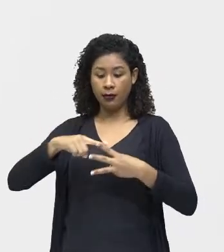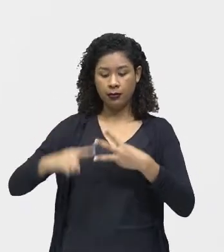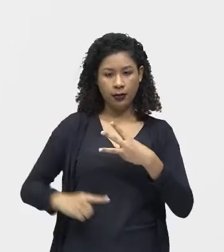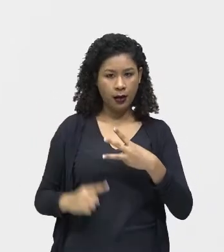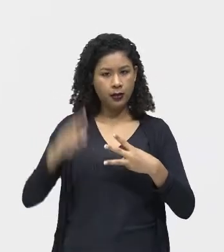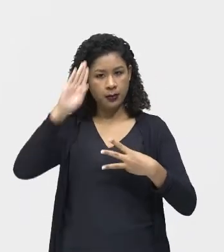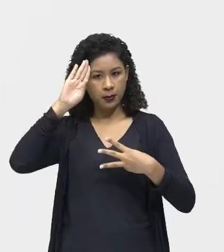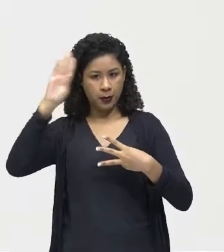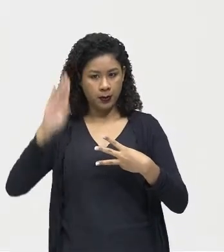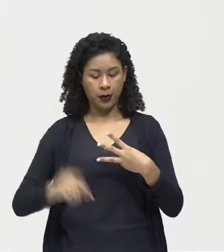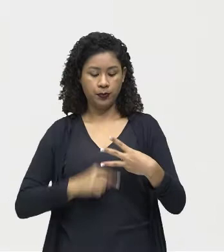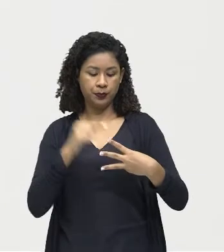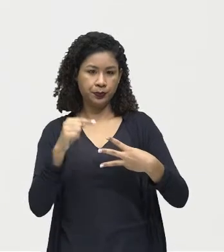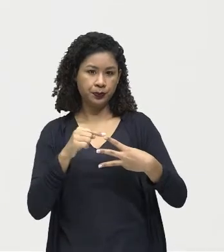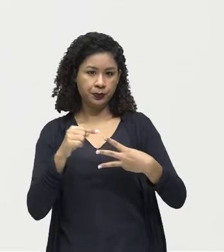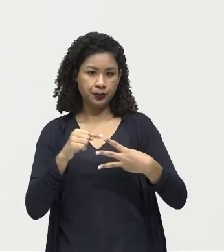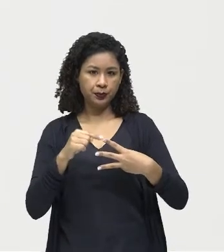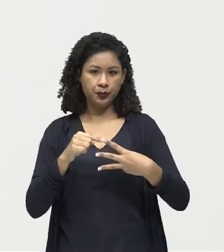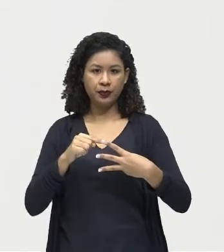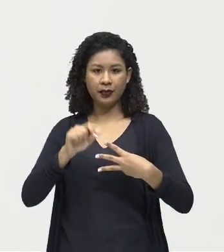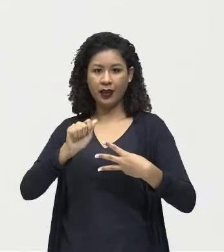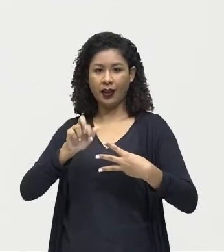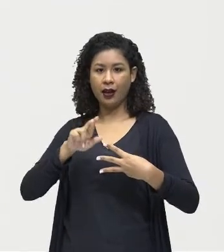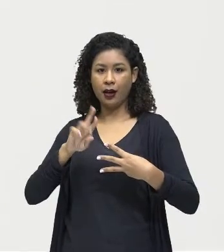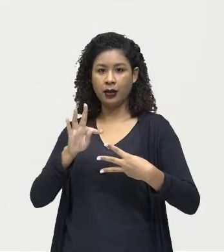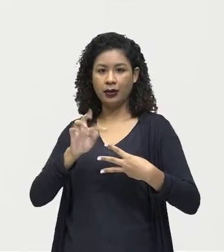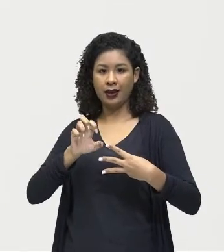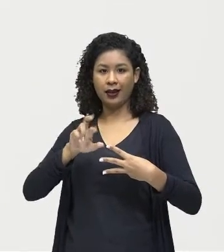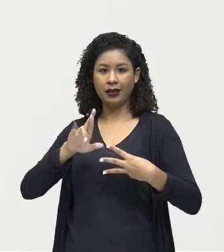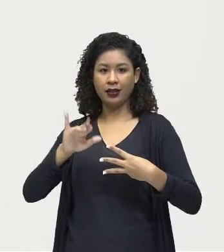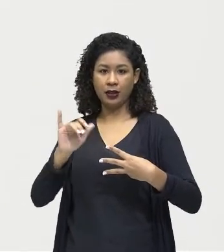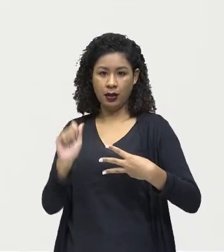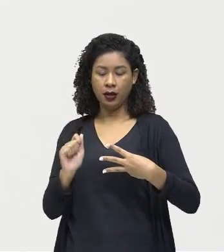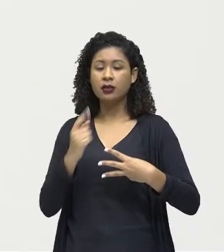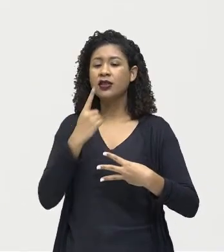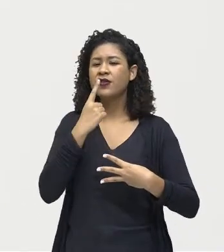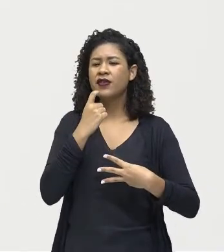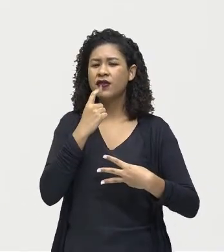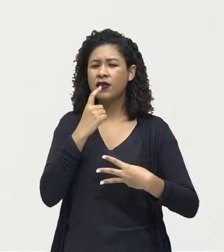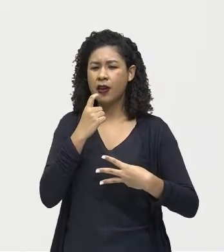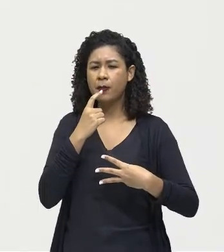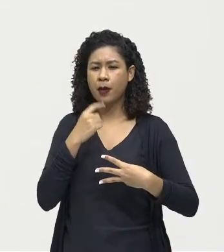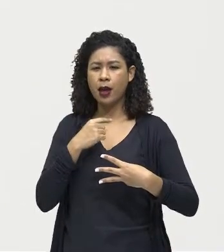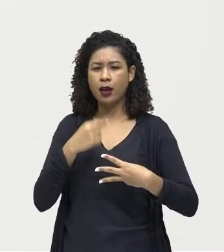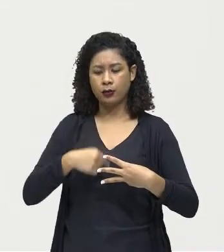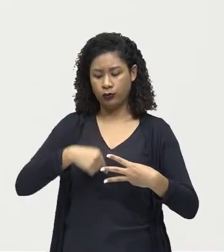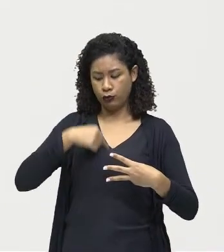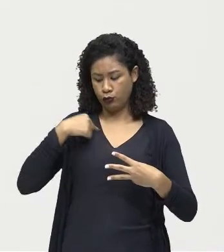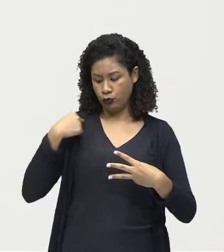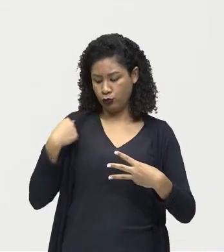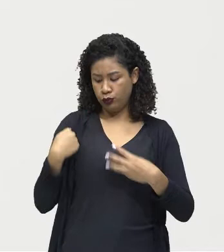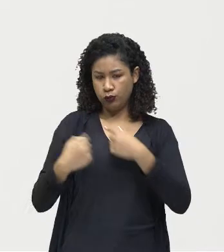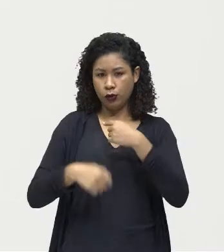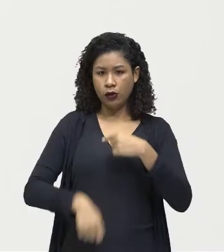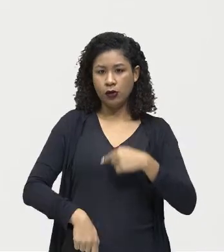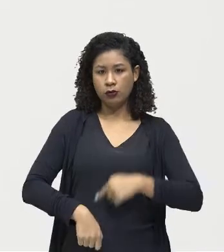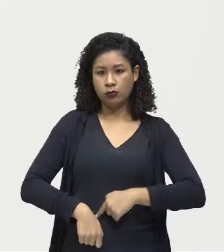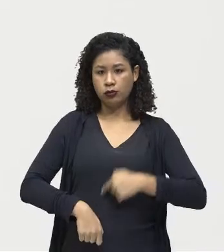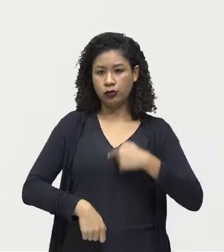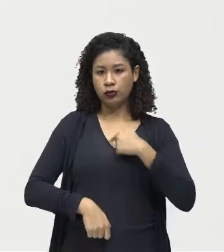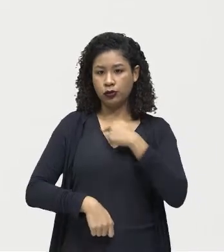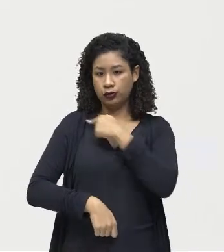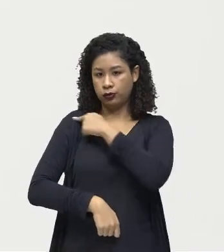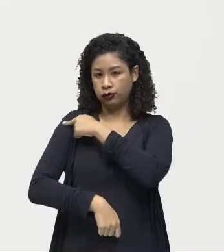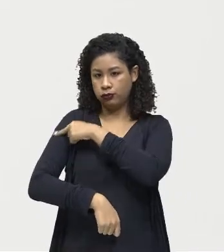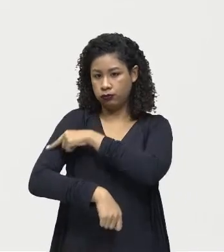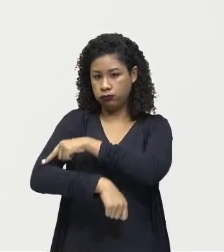a representação dela em vermelho. As artérias, elas apresentam um calibre maior, ela é um pouquinho